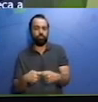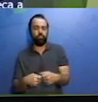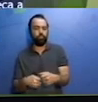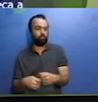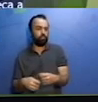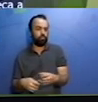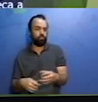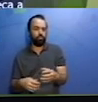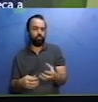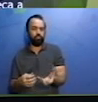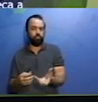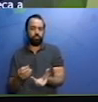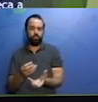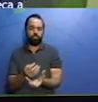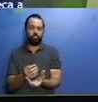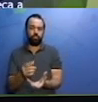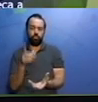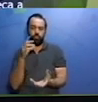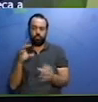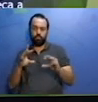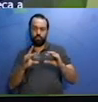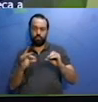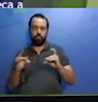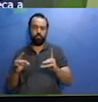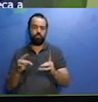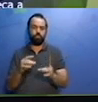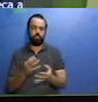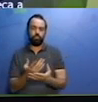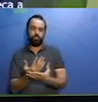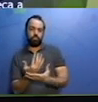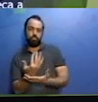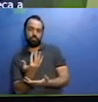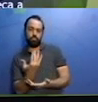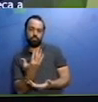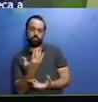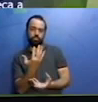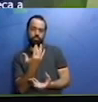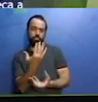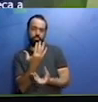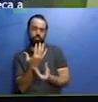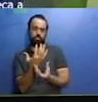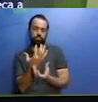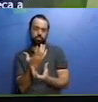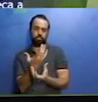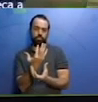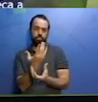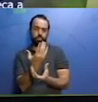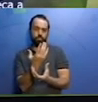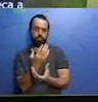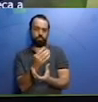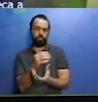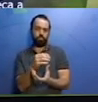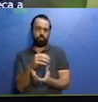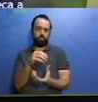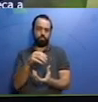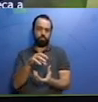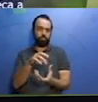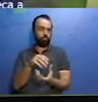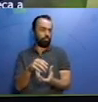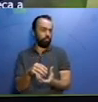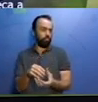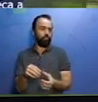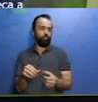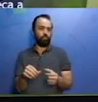e um líquido, então o líquido vai se evaporar, ele começa a sofrer aí o processo físico da ebulição, que é a